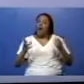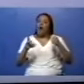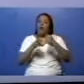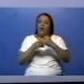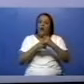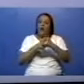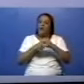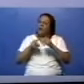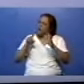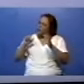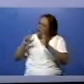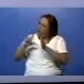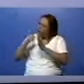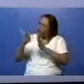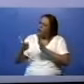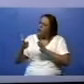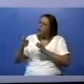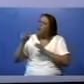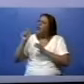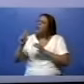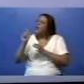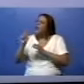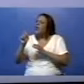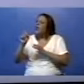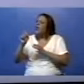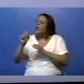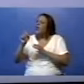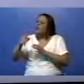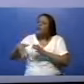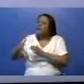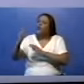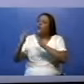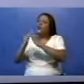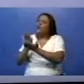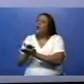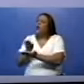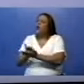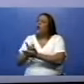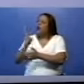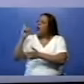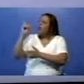Quem foram à escola? Quem que foi? Olha na frase.